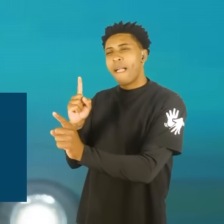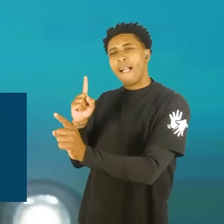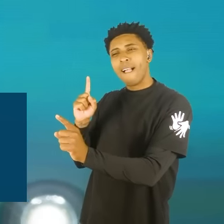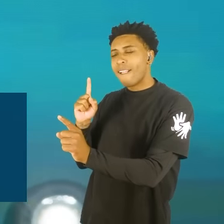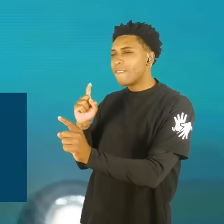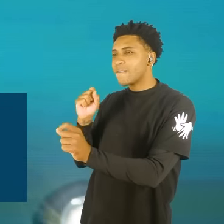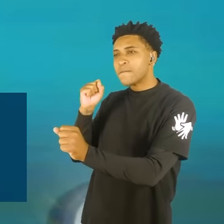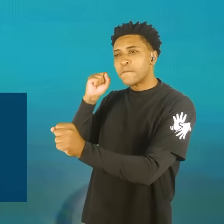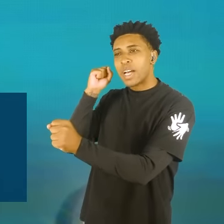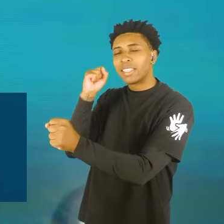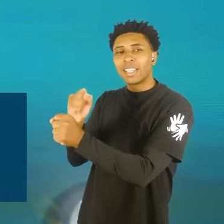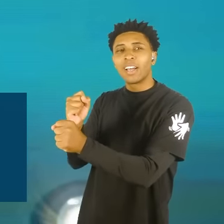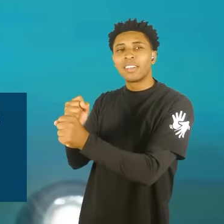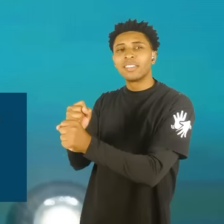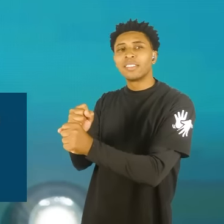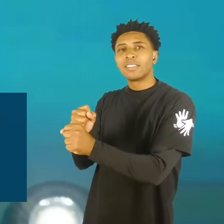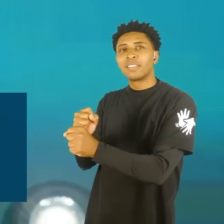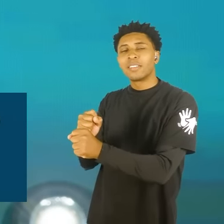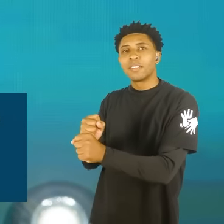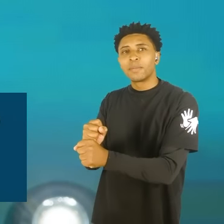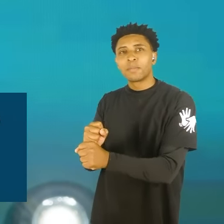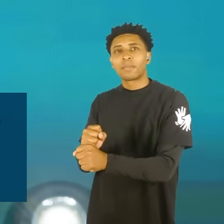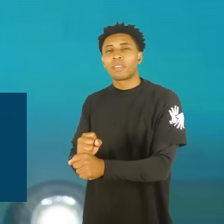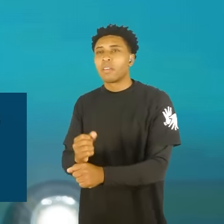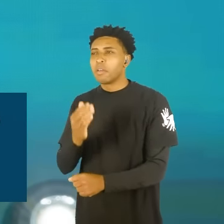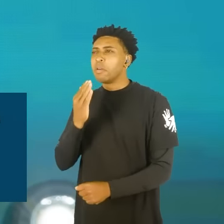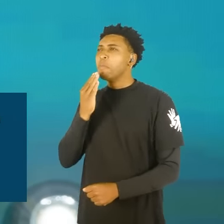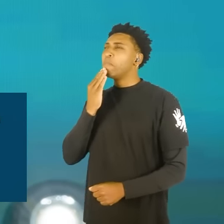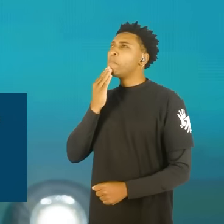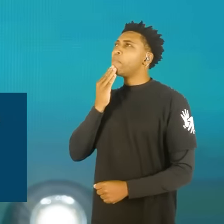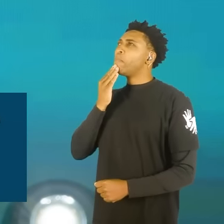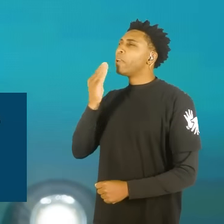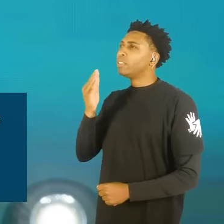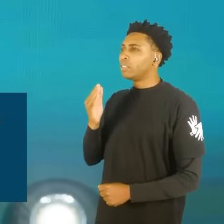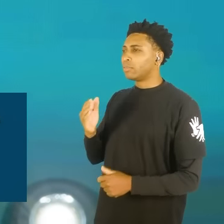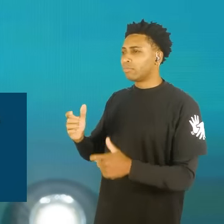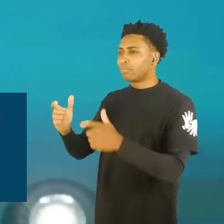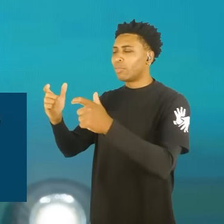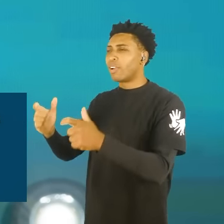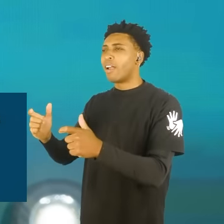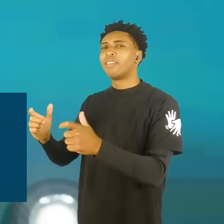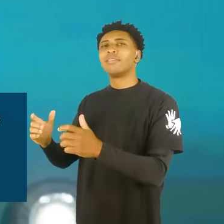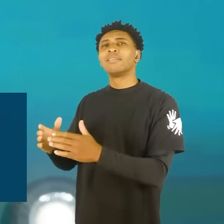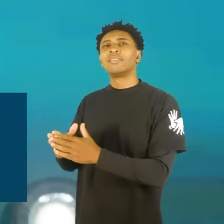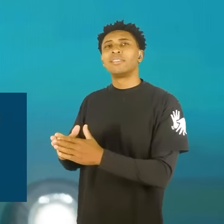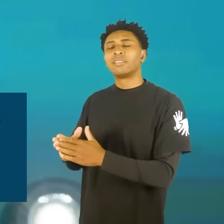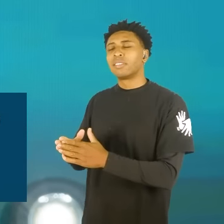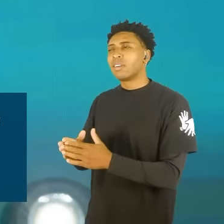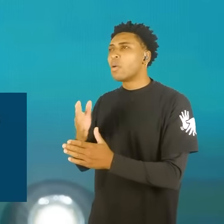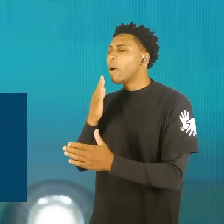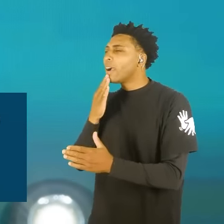dirigindo-se ao sumo sacerdote, pediu-lhe cartas para as sinagogas de...